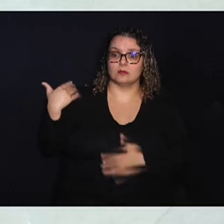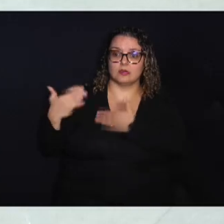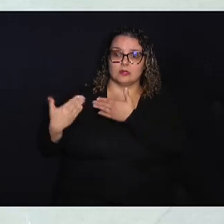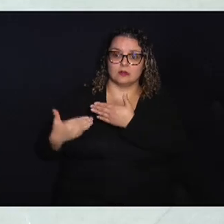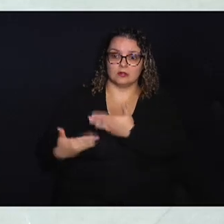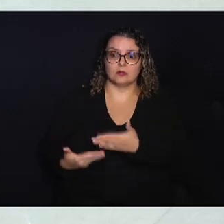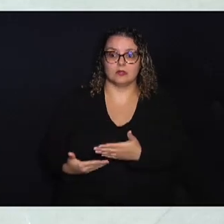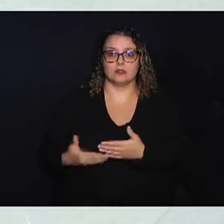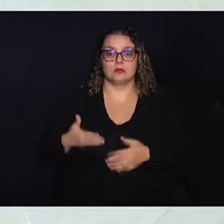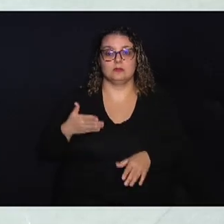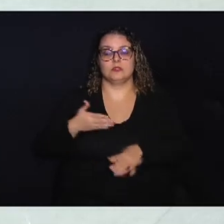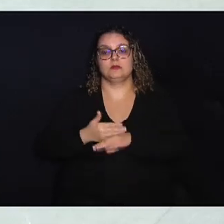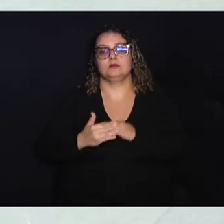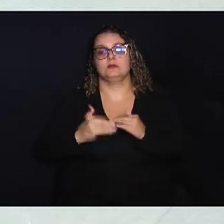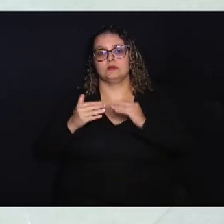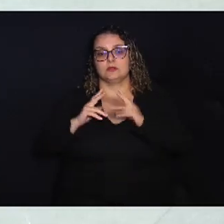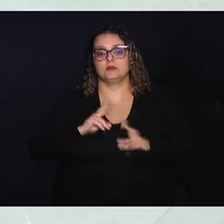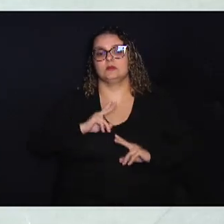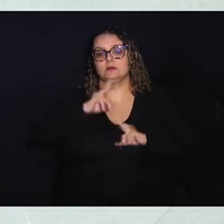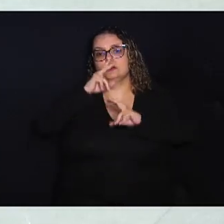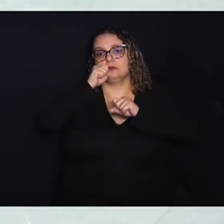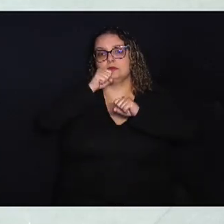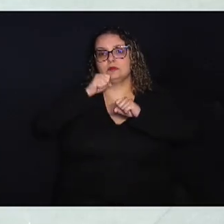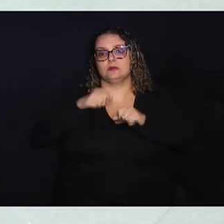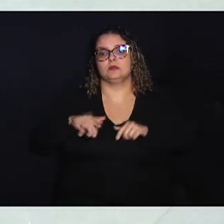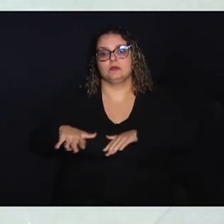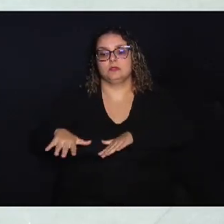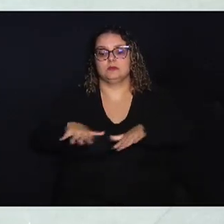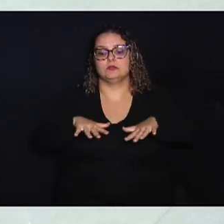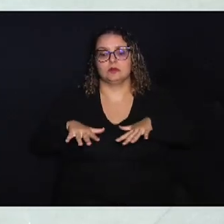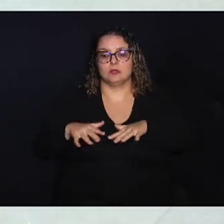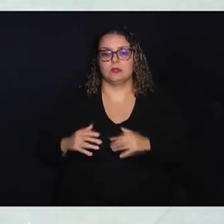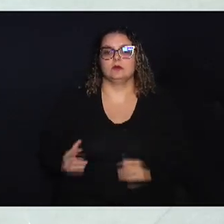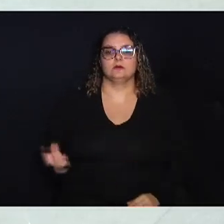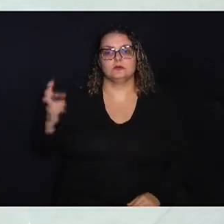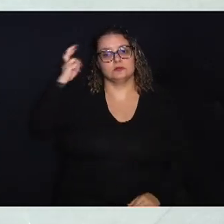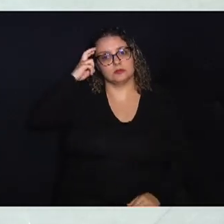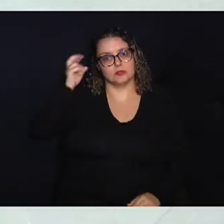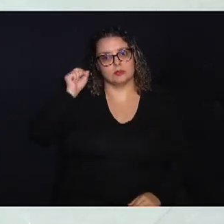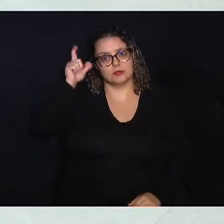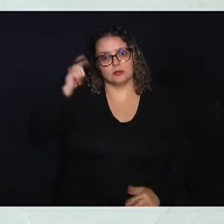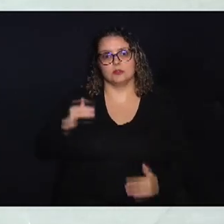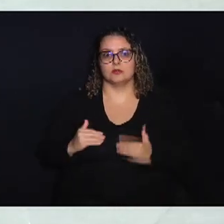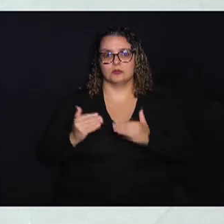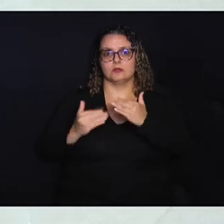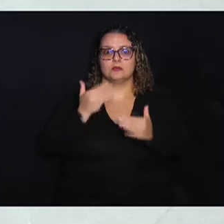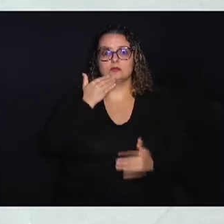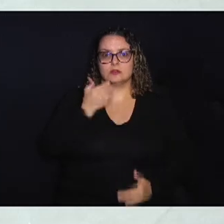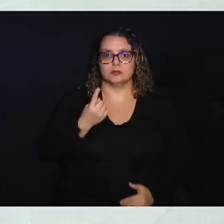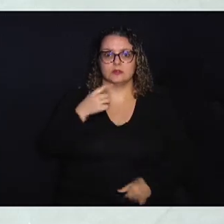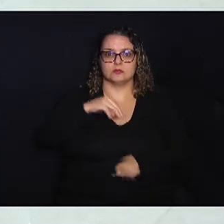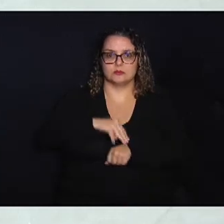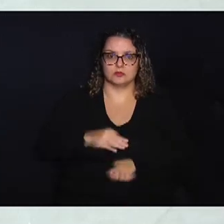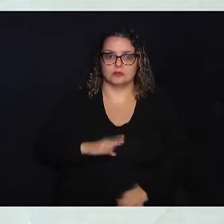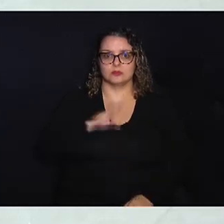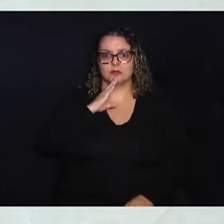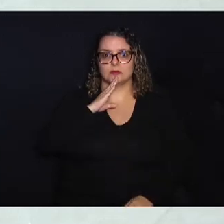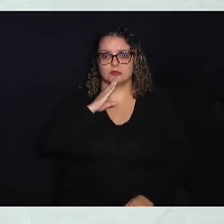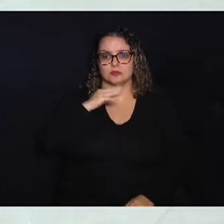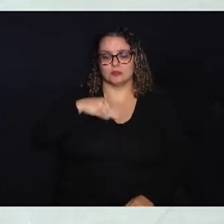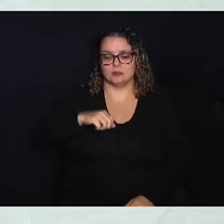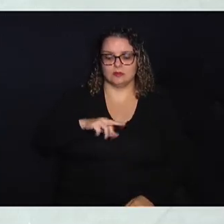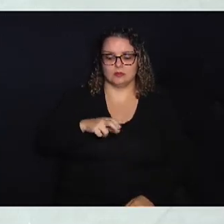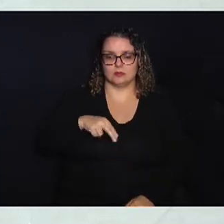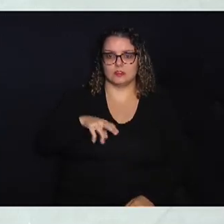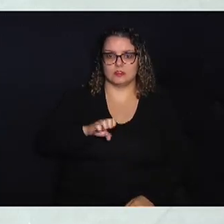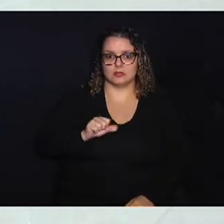participava da formação e do fortalecimento desse espaço de cultura. Então, gostaria de pedir um minuto de silêncio à